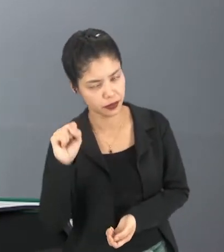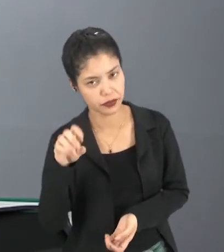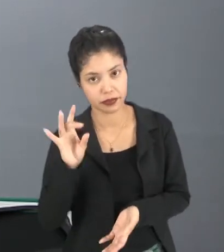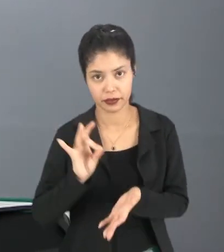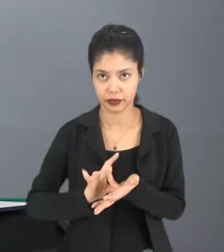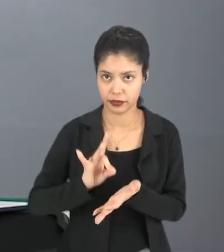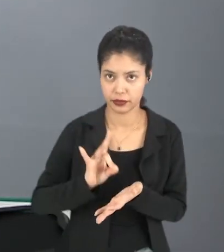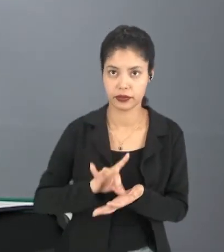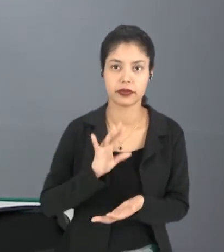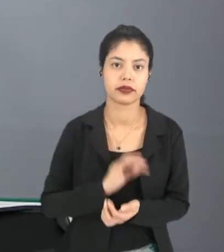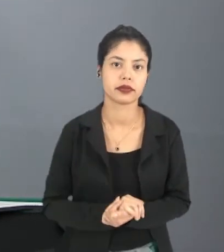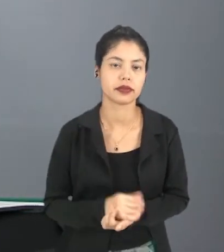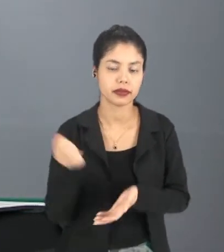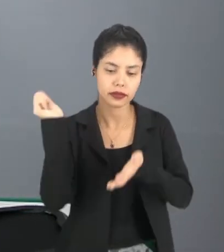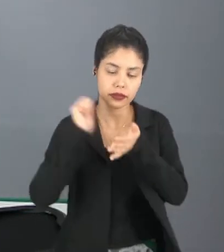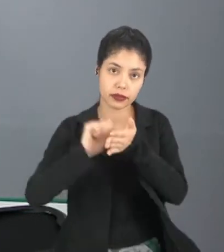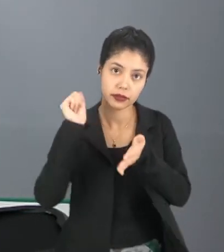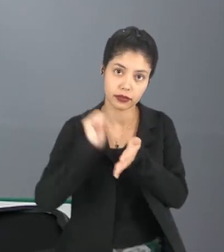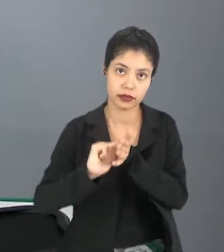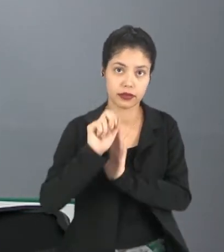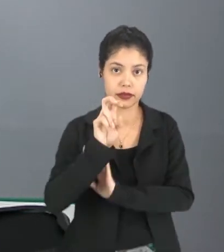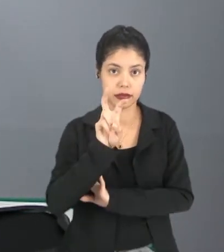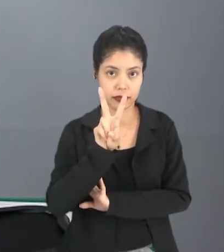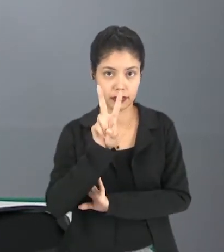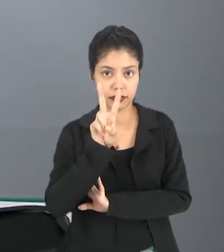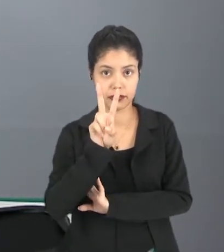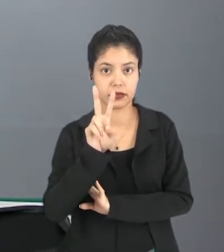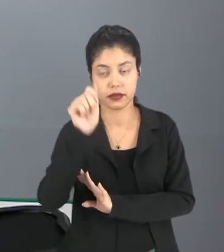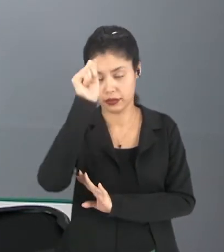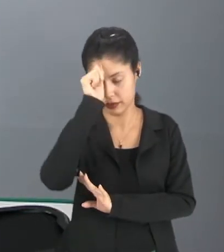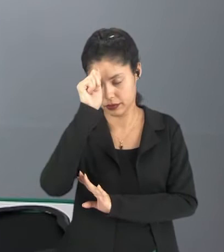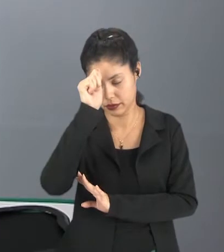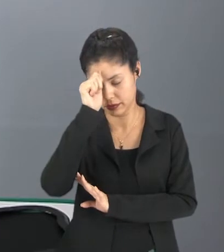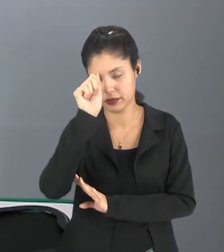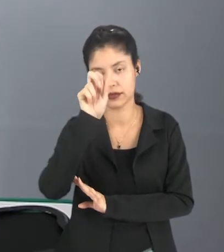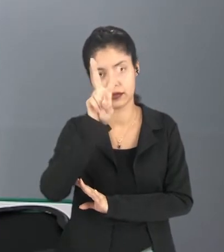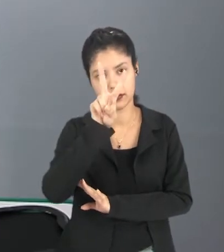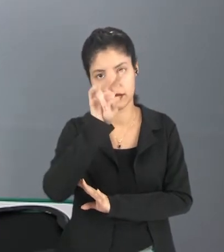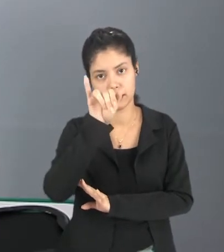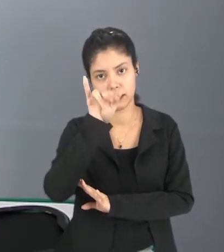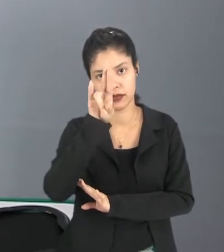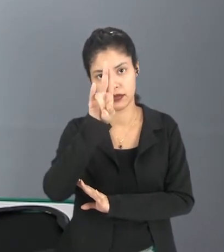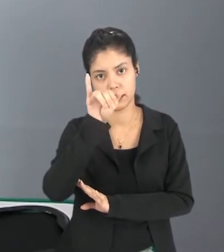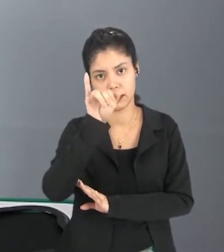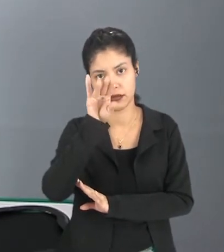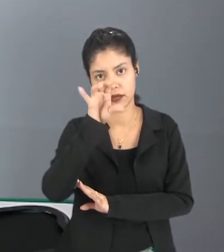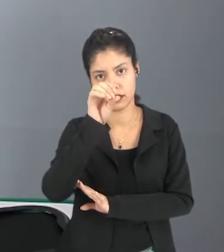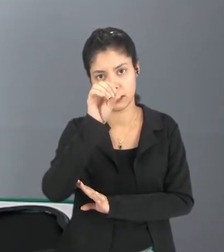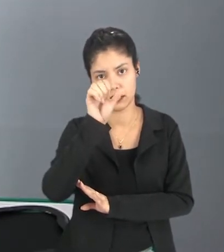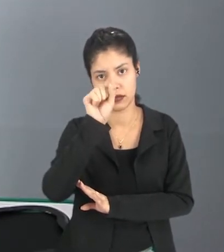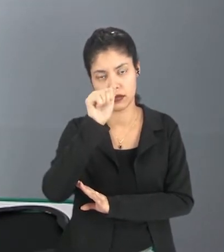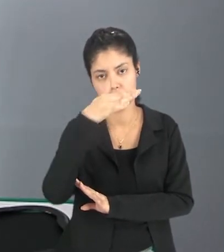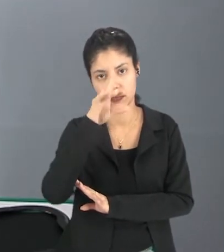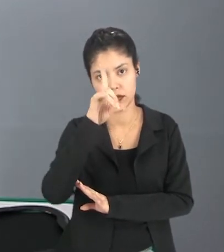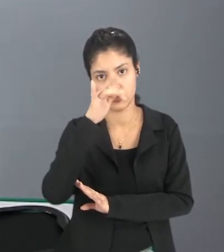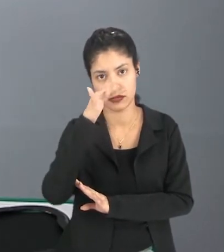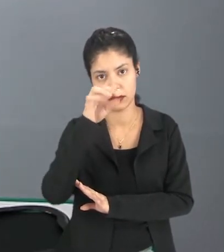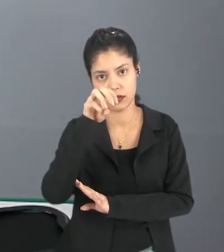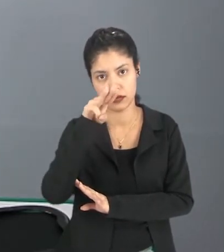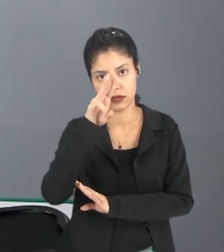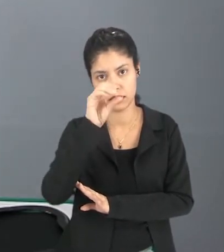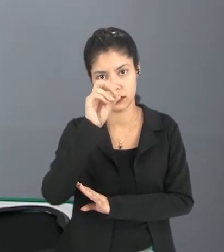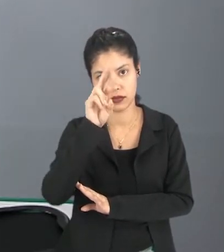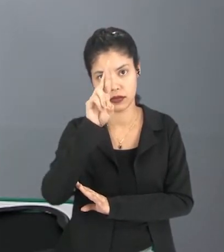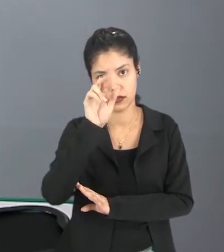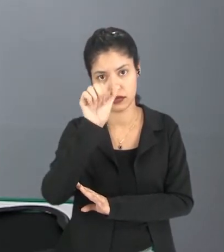mesmo. Quem escreveu o autor foi Vinícius de Moraes.